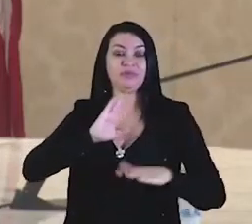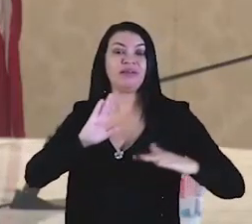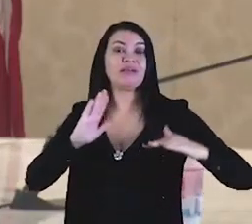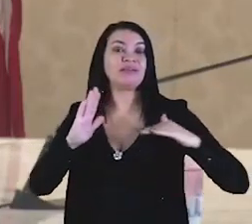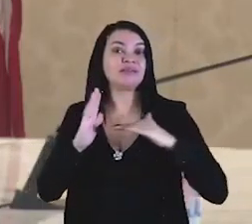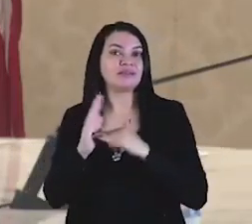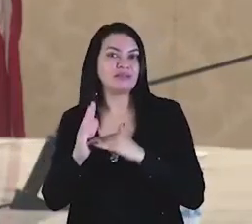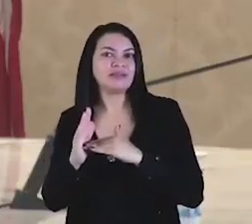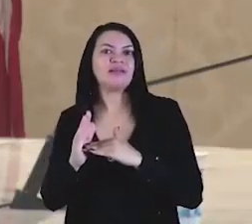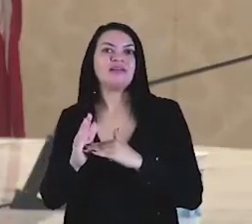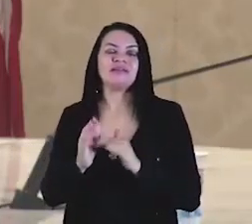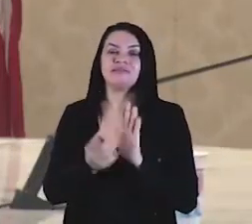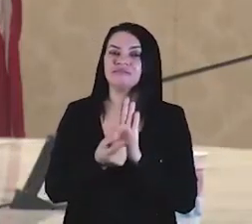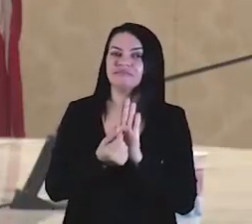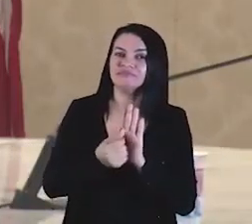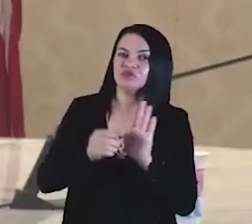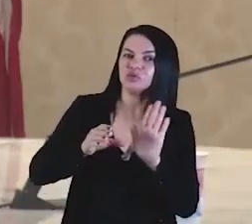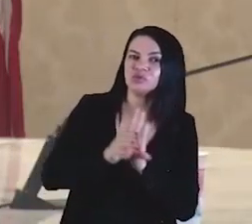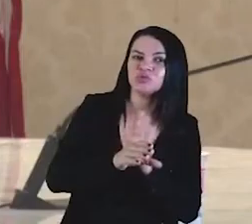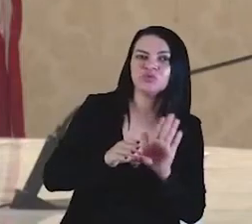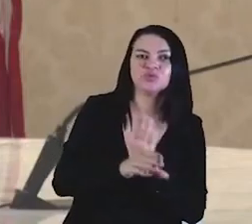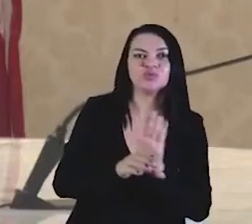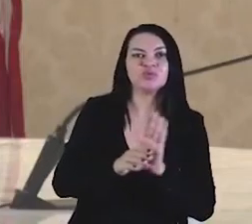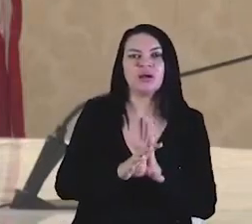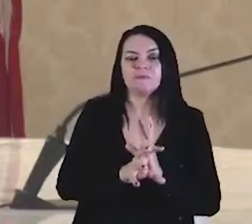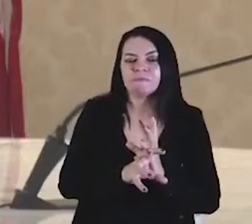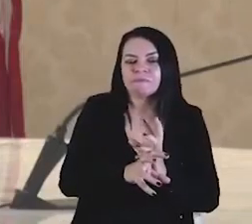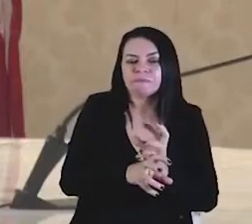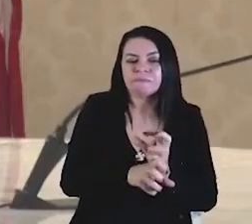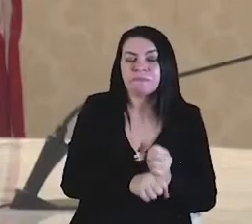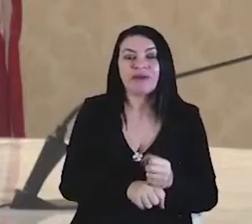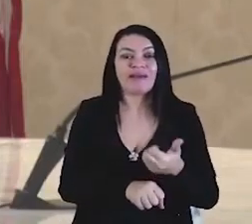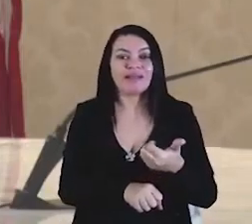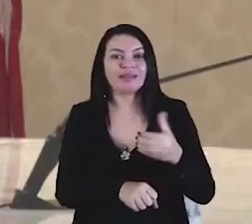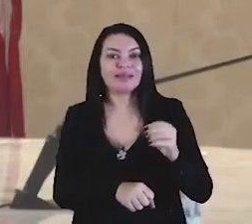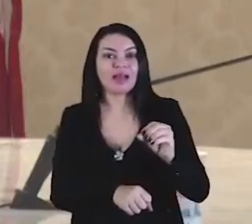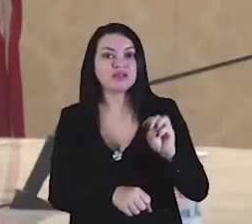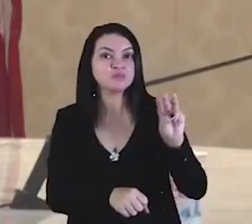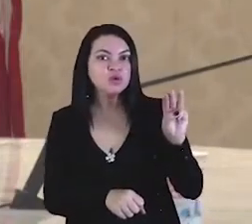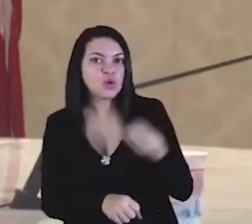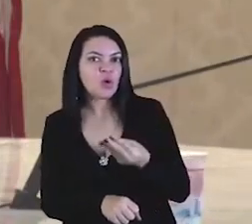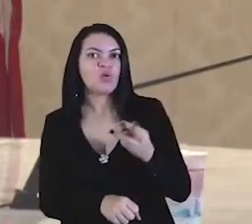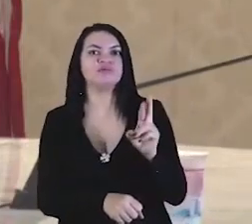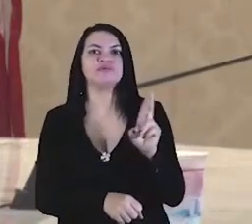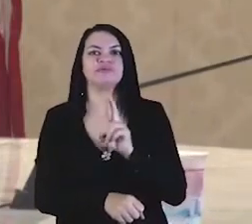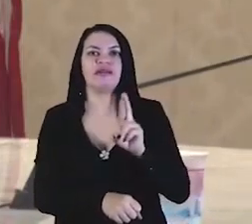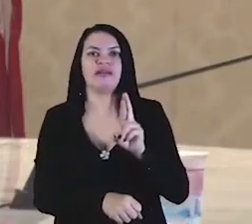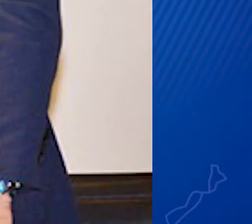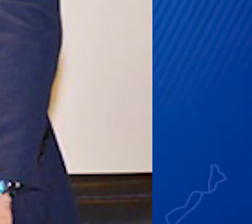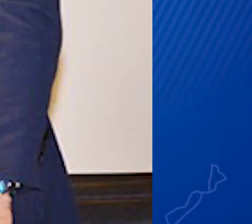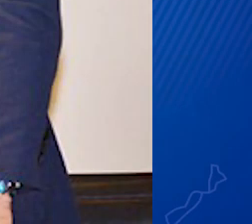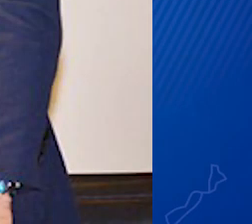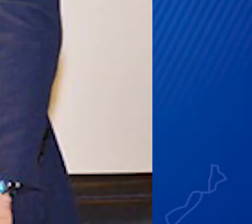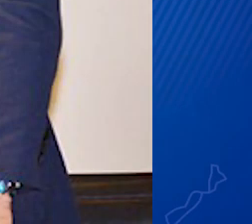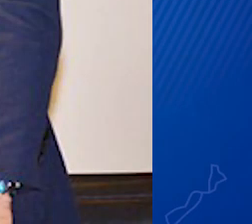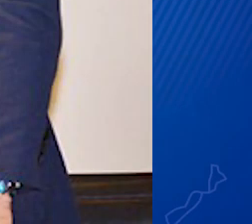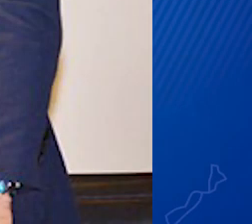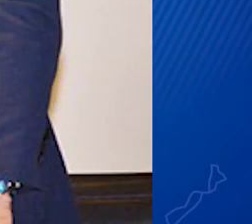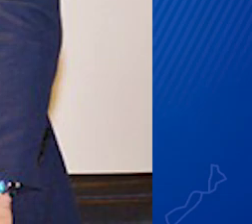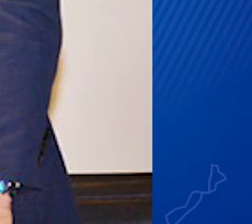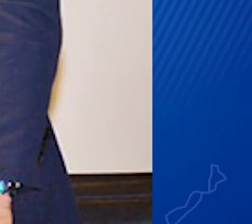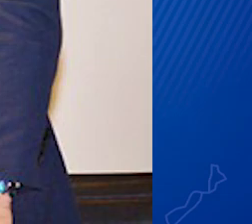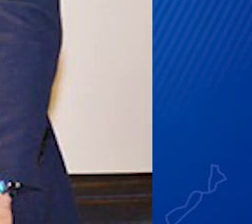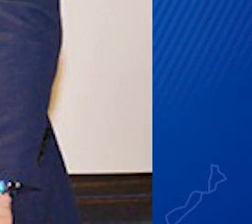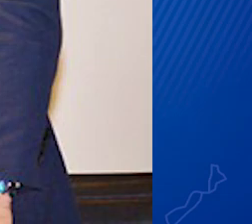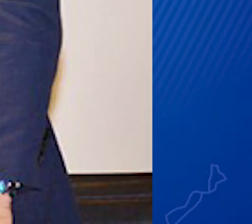de deputados estaduais secretários e o prefeito de Caxias Fábio Gentil além do vice-governador Carlos Brandão fez uma